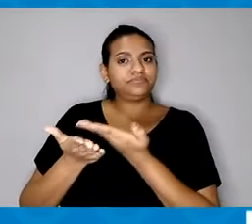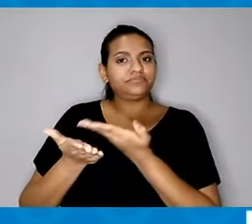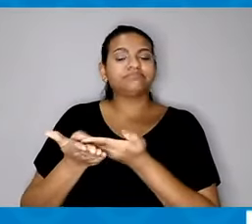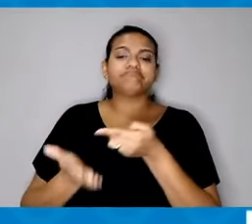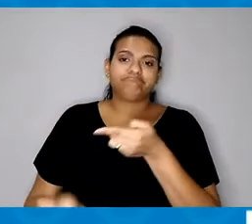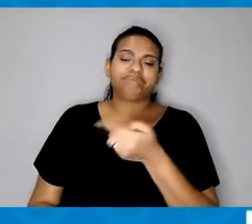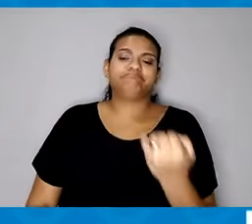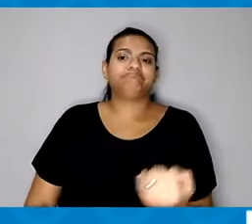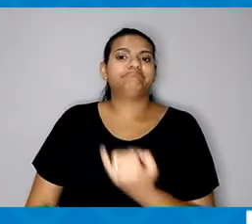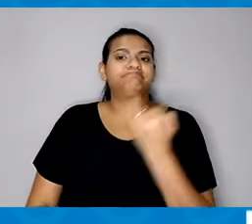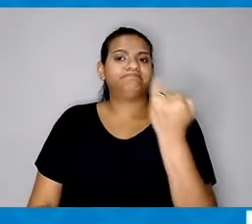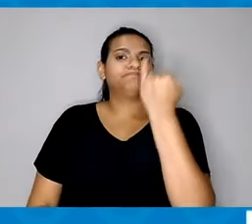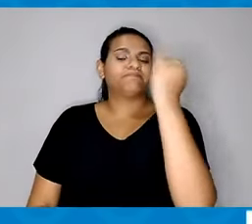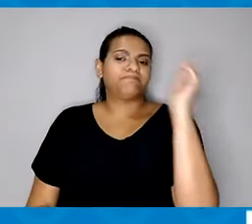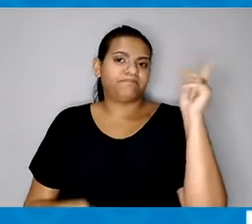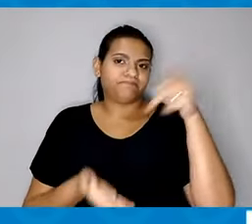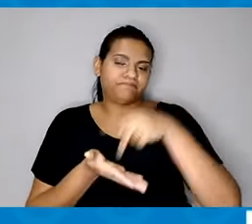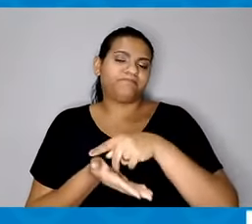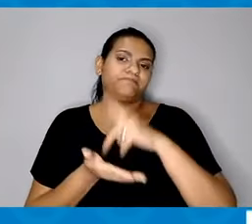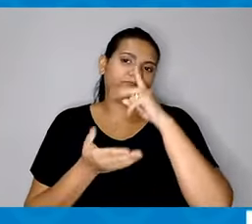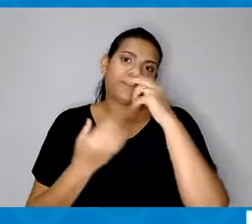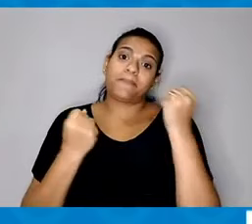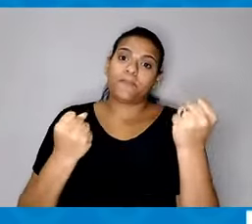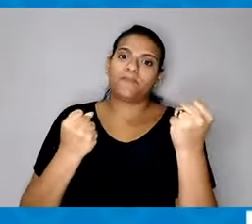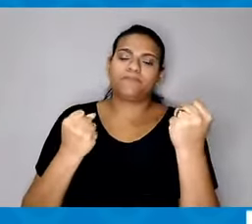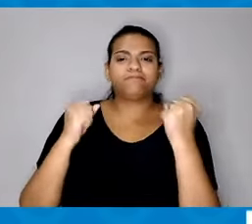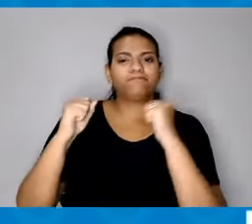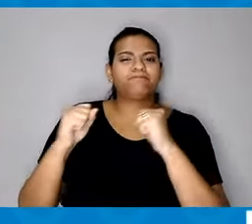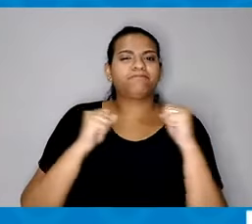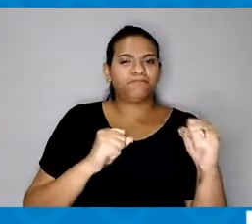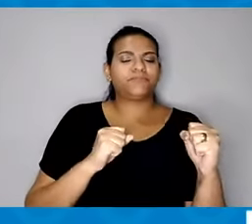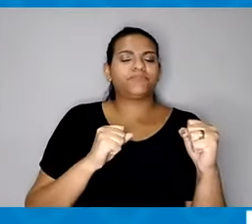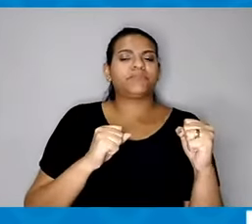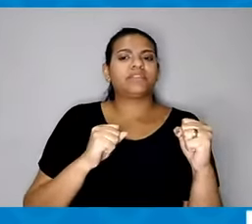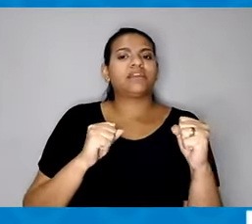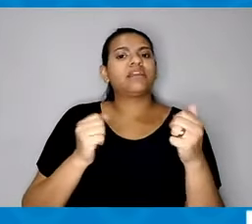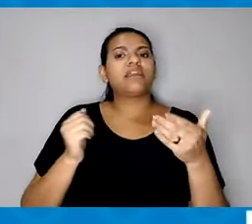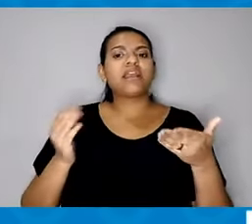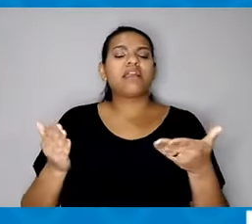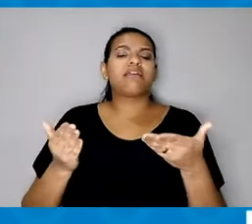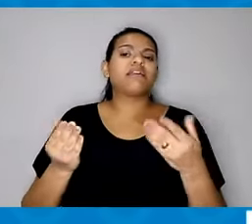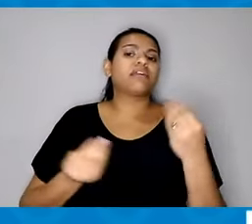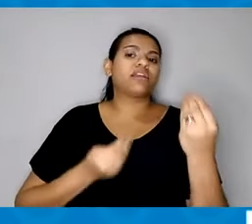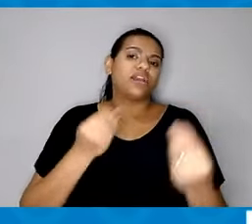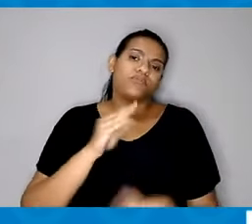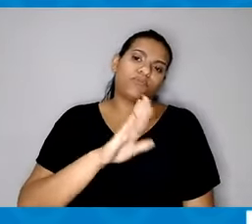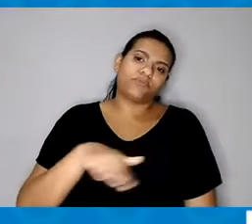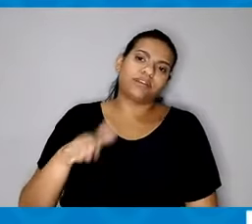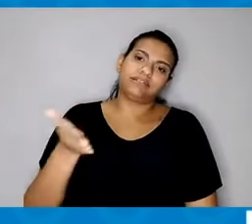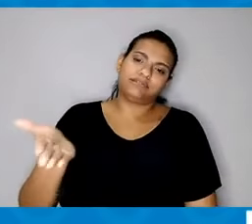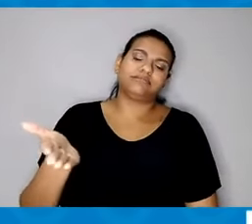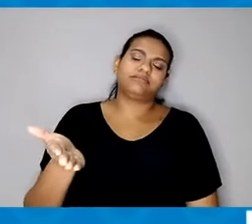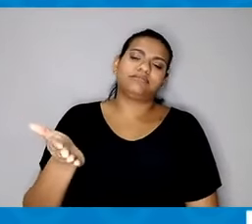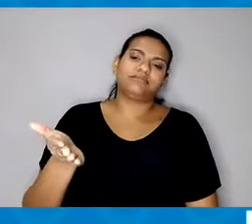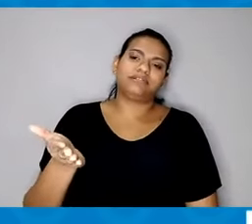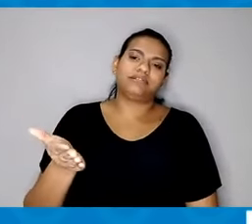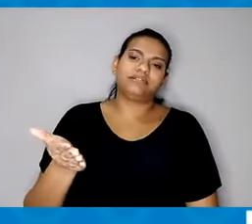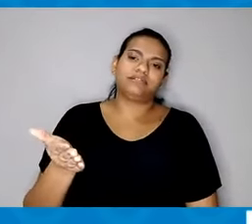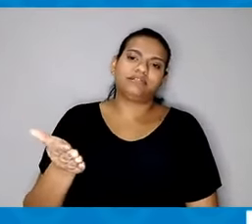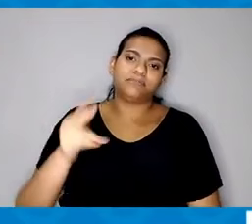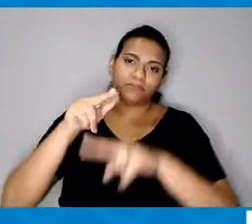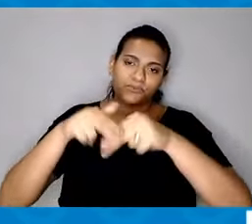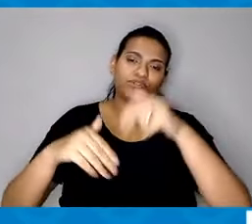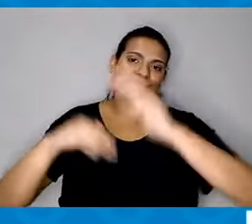instrumento absolutamente crítico de performance das crianças e jovens.